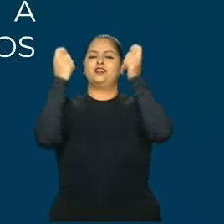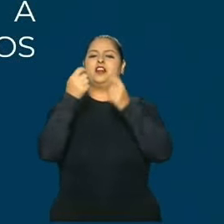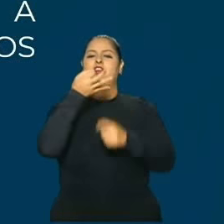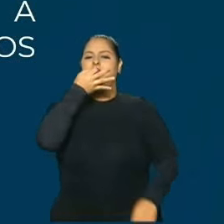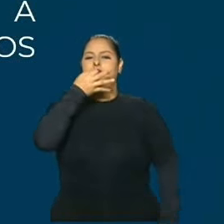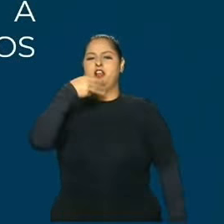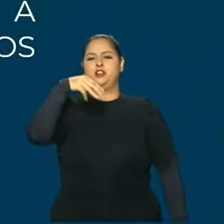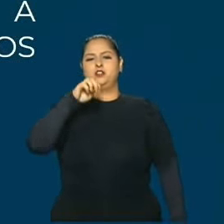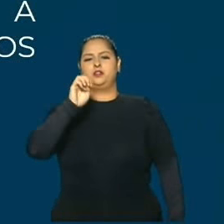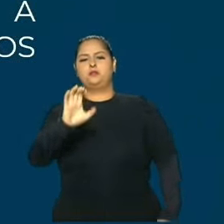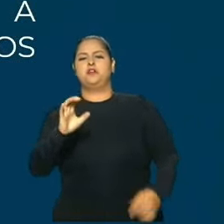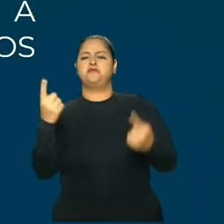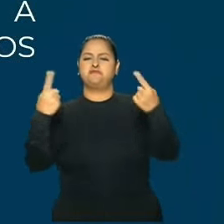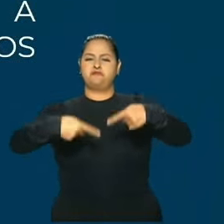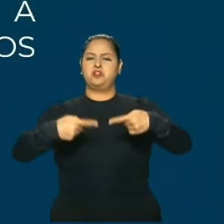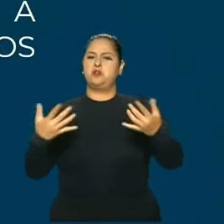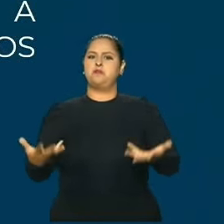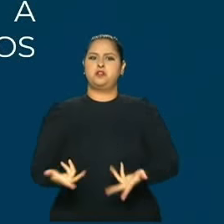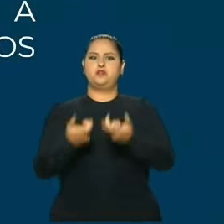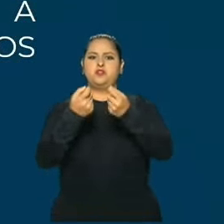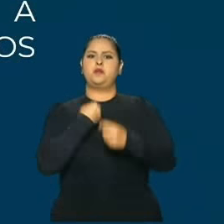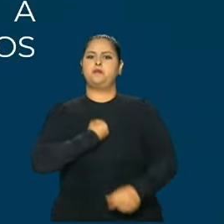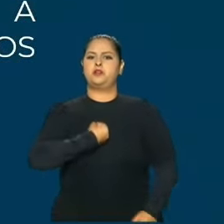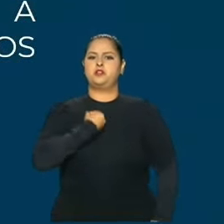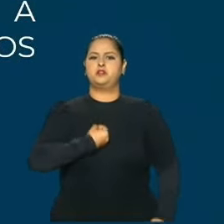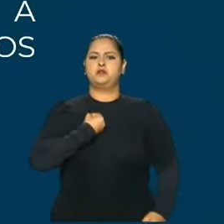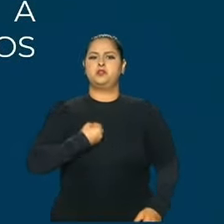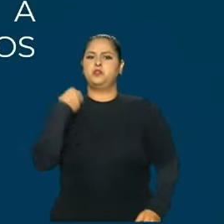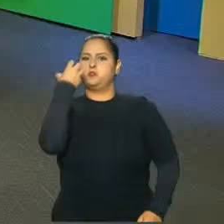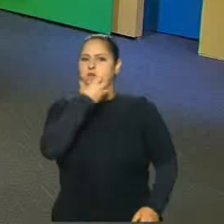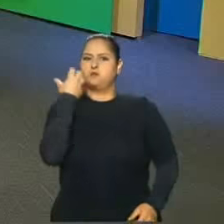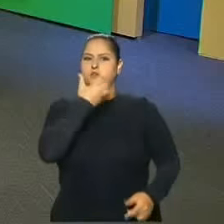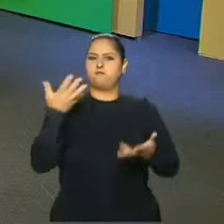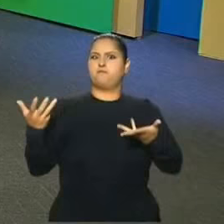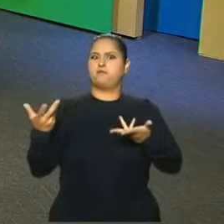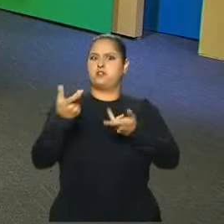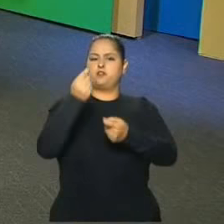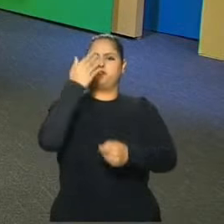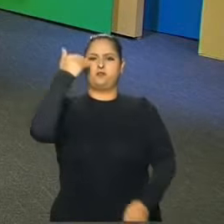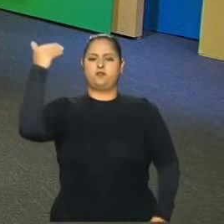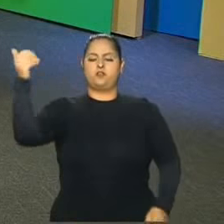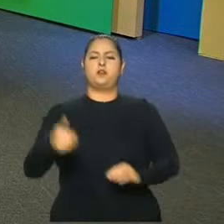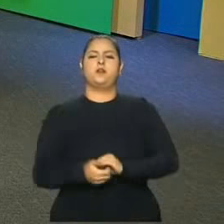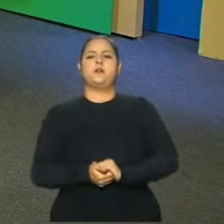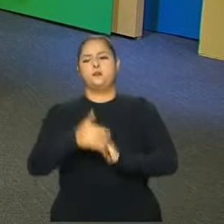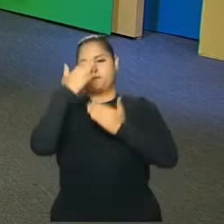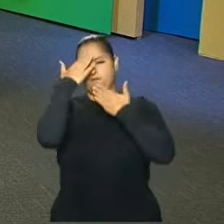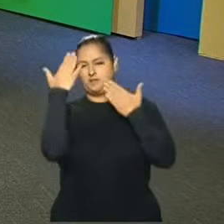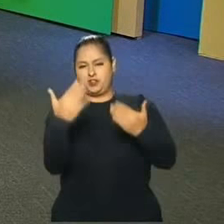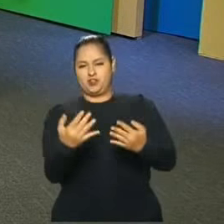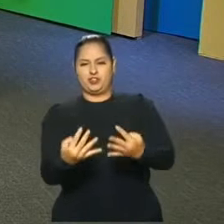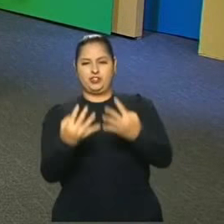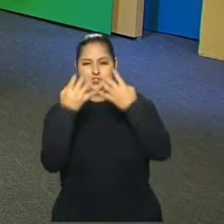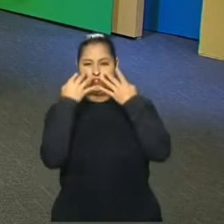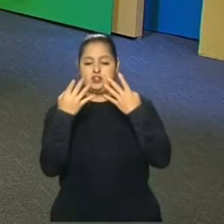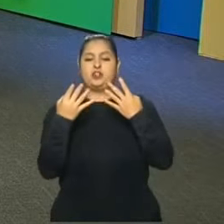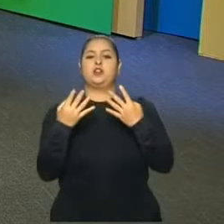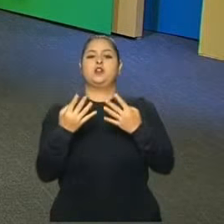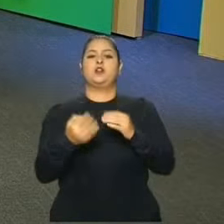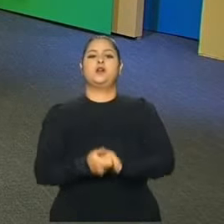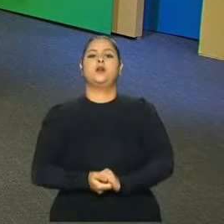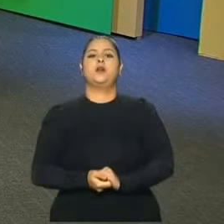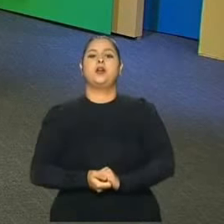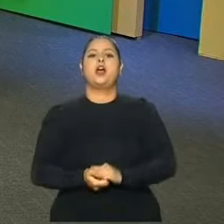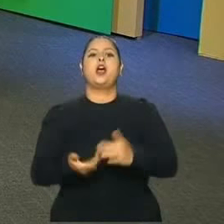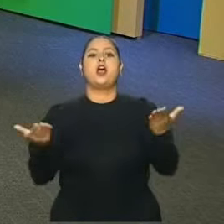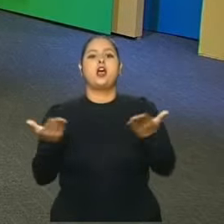grande estilo, com a participação de músicos renomados. Valeu, Antônio, obrigado pela audiência. Olha aqui, vamos